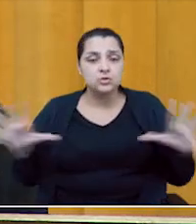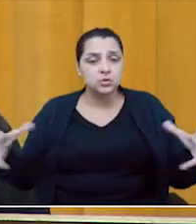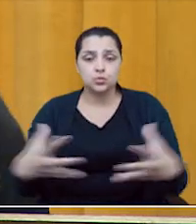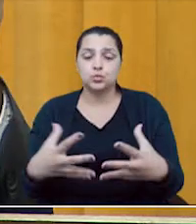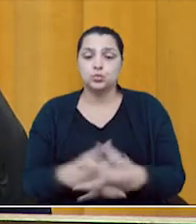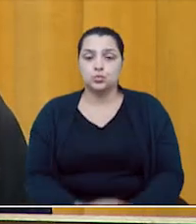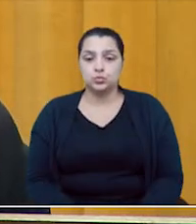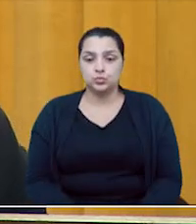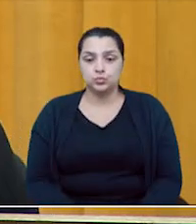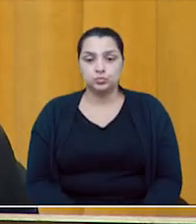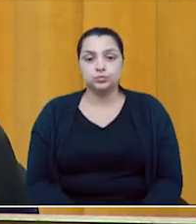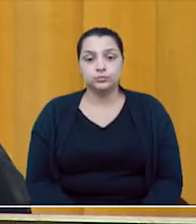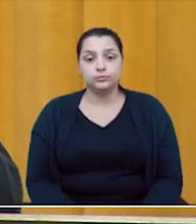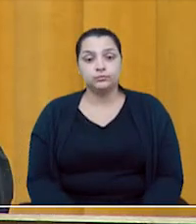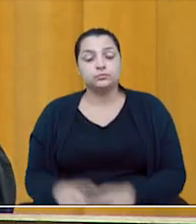da União está um pouco...